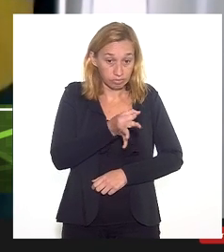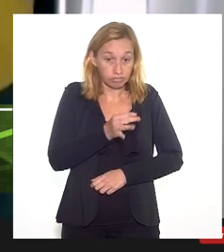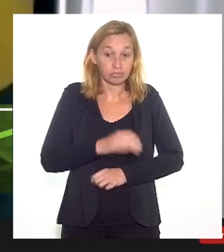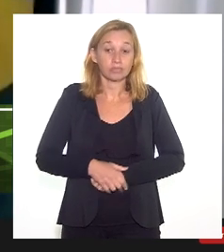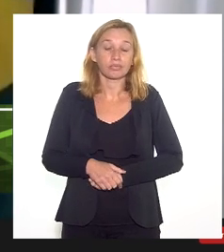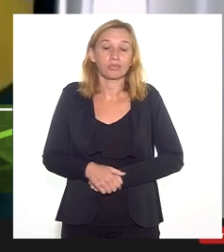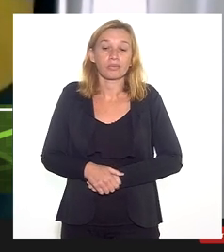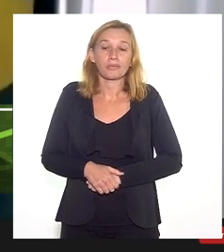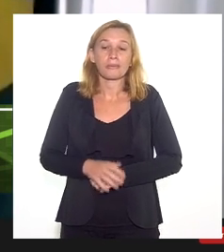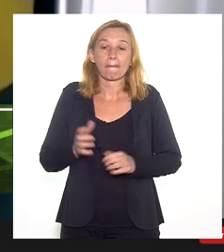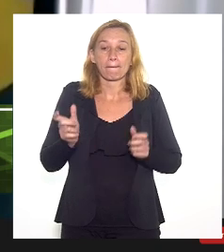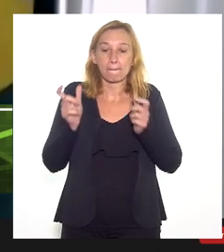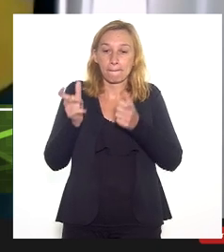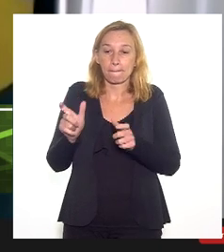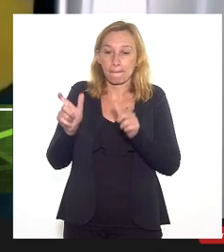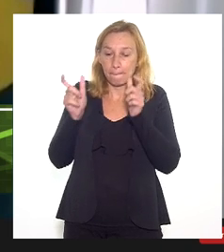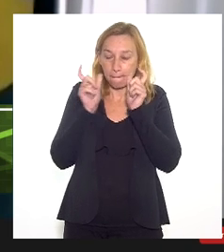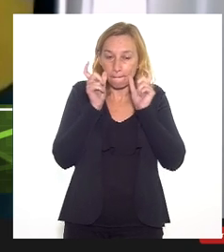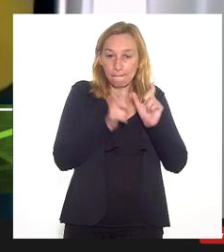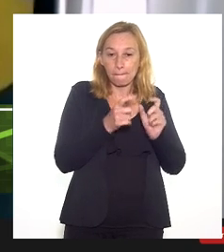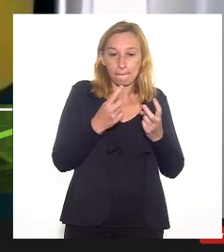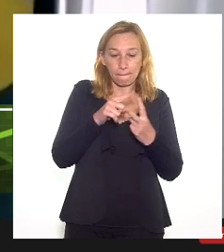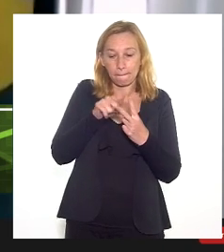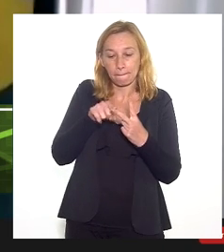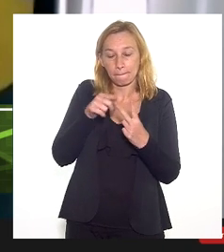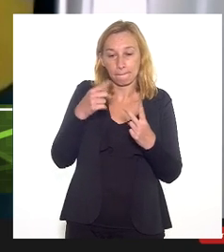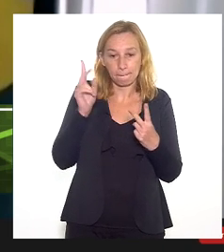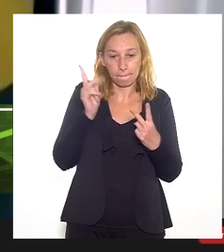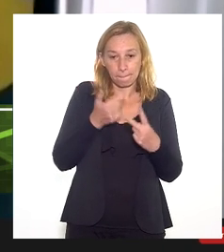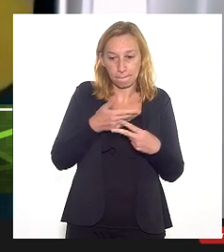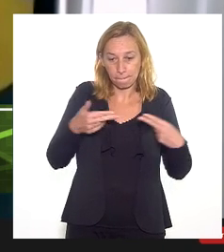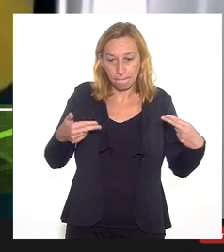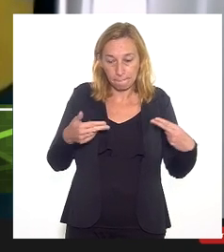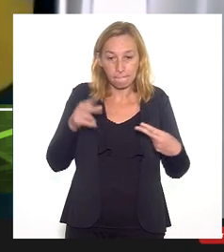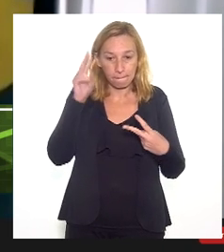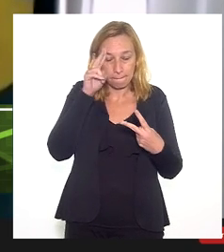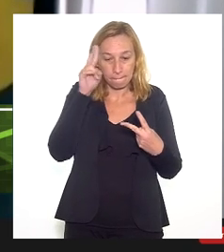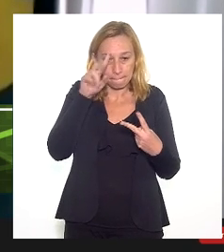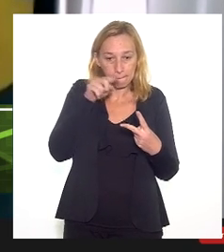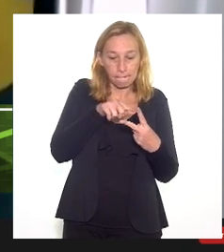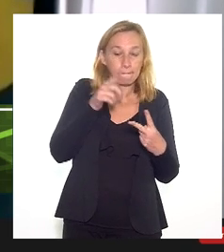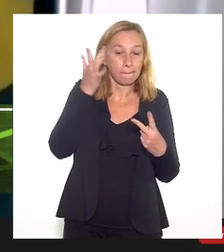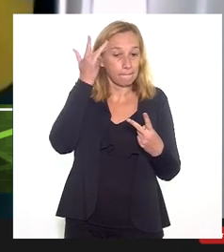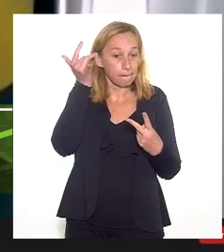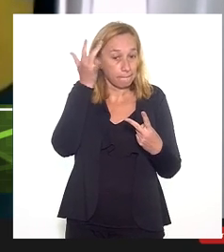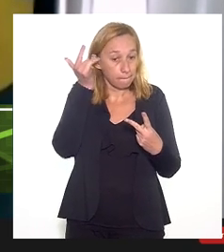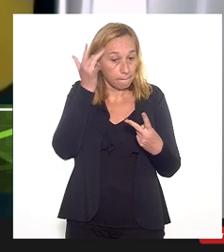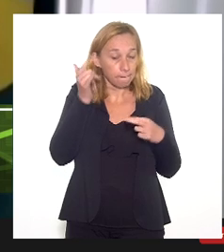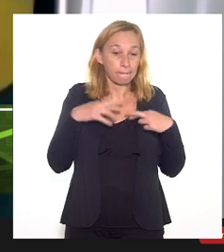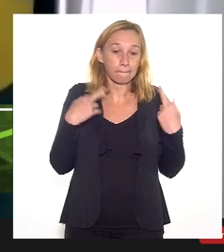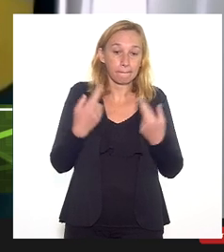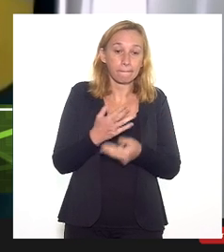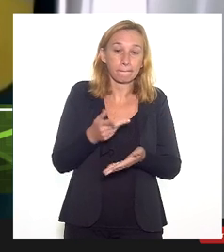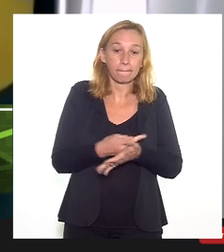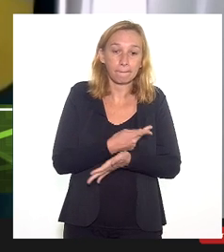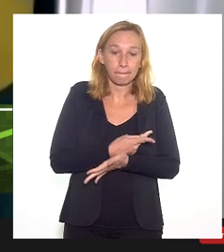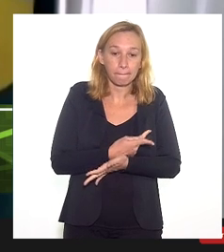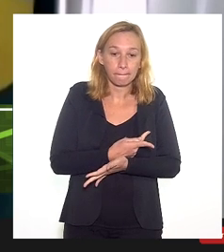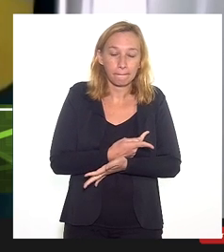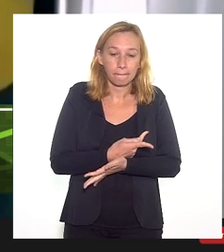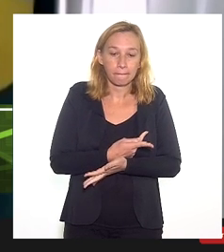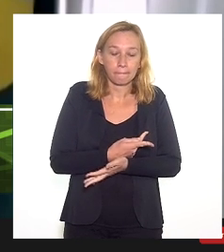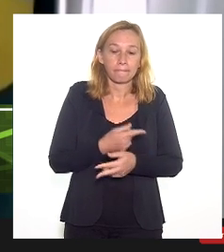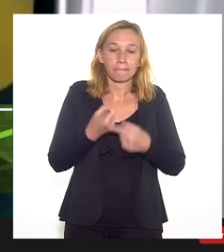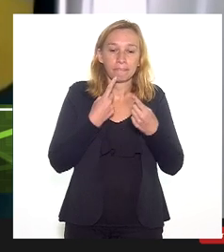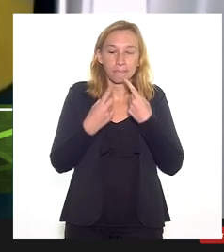eu queria chamar a atenção para dois aspectos lembrar que amanhã e essa é uma reunião que vai acontecer em função do